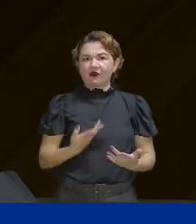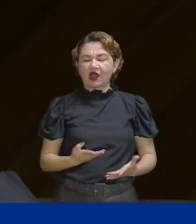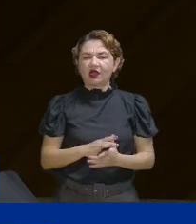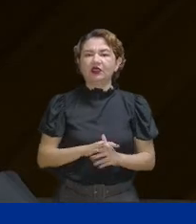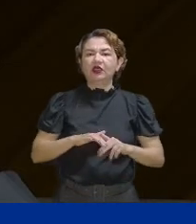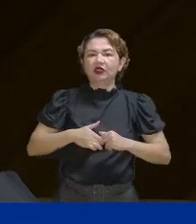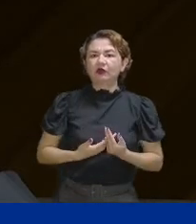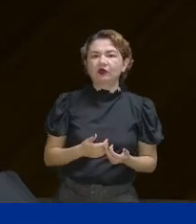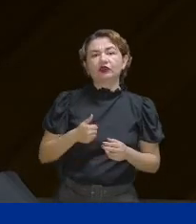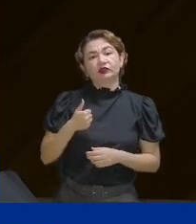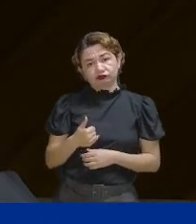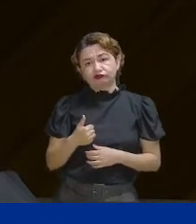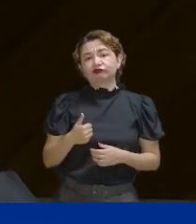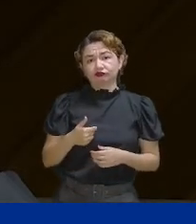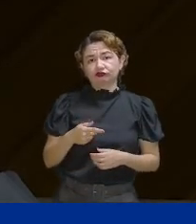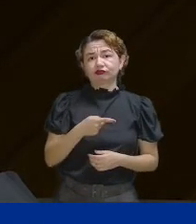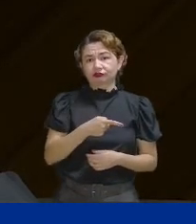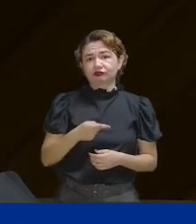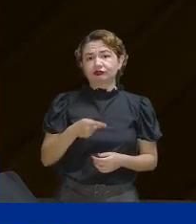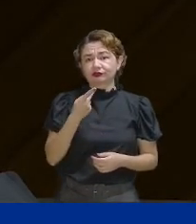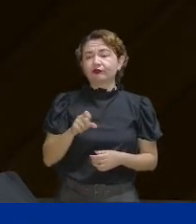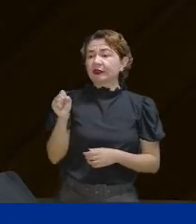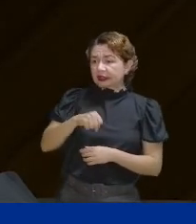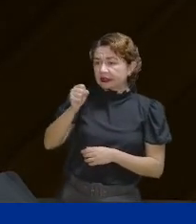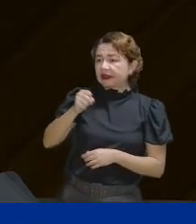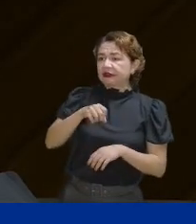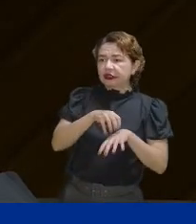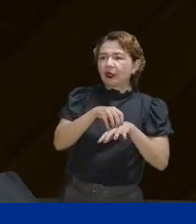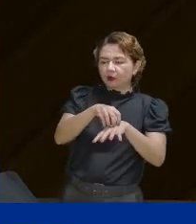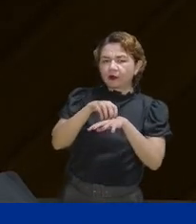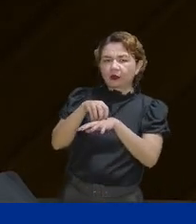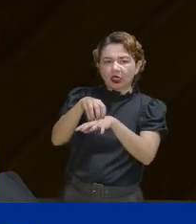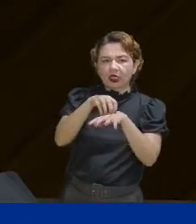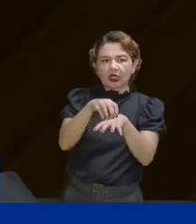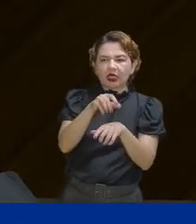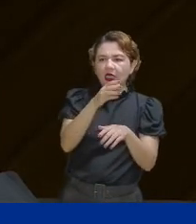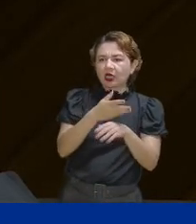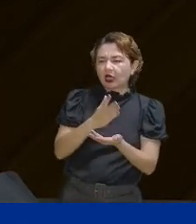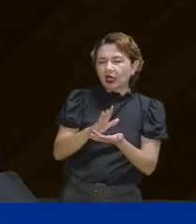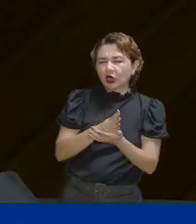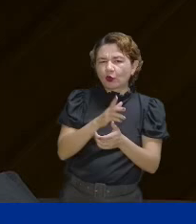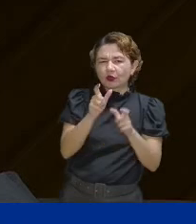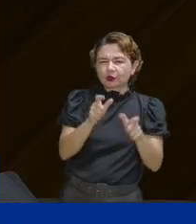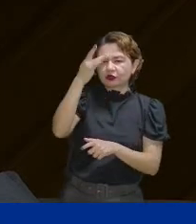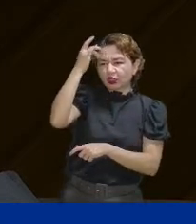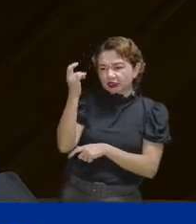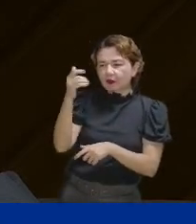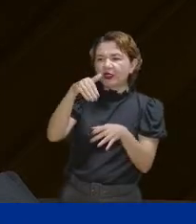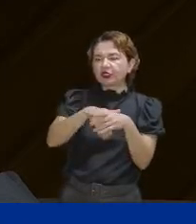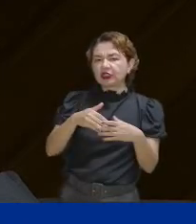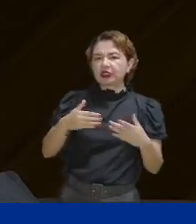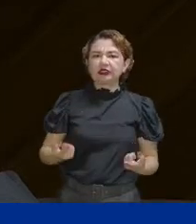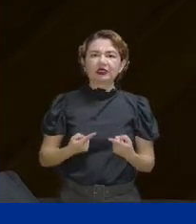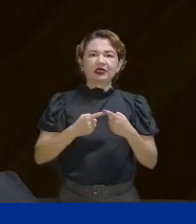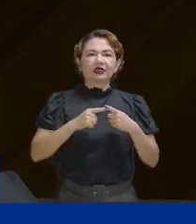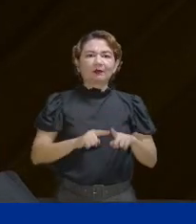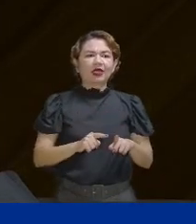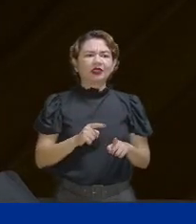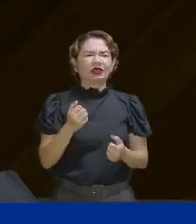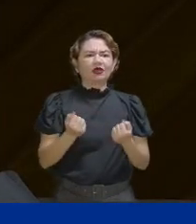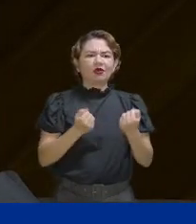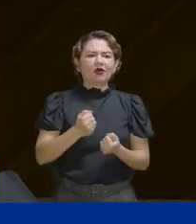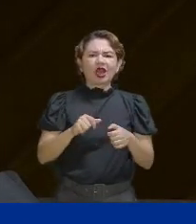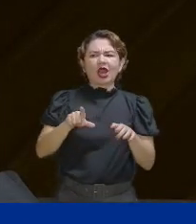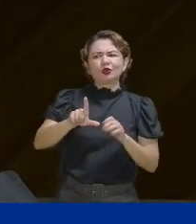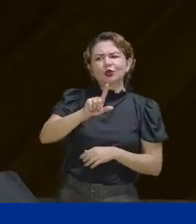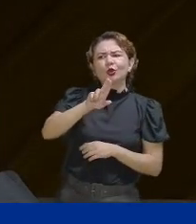a confirmação, inclusive, nessa conversa, quando o Tarcísio fala, vou carregar algumas pessoas amanhã, no dia da eleição, portanto, mas é no carro do Lucas, não é no carro